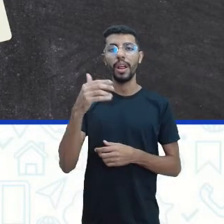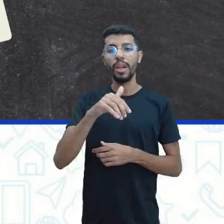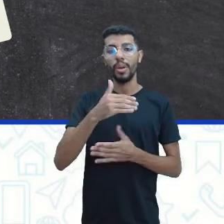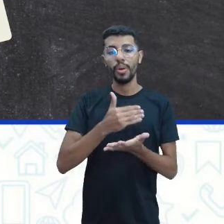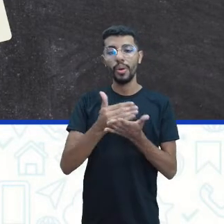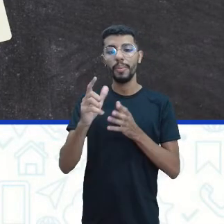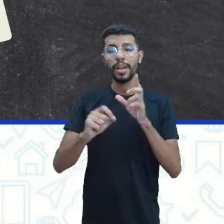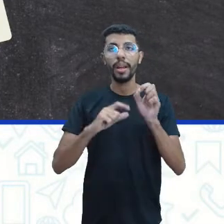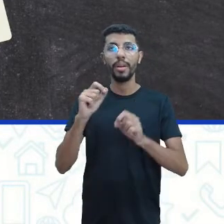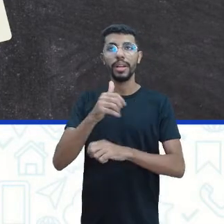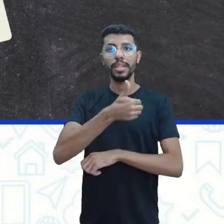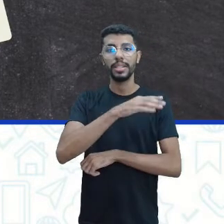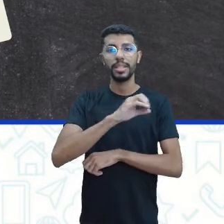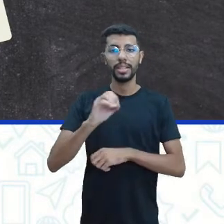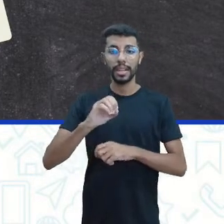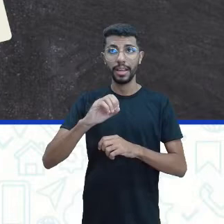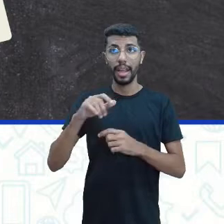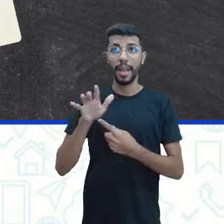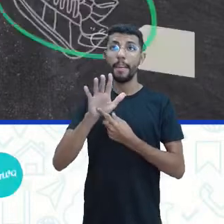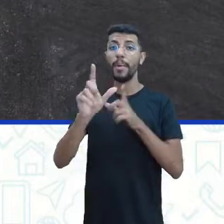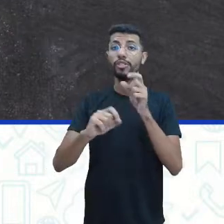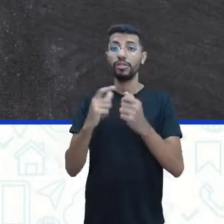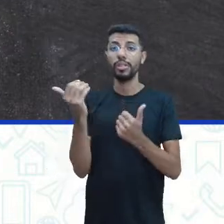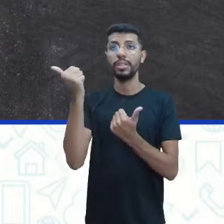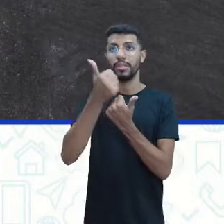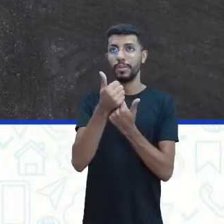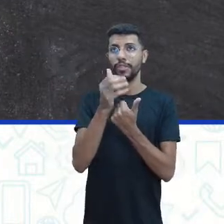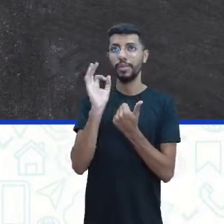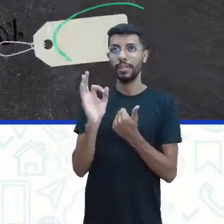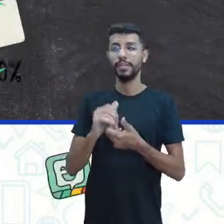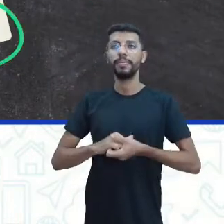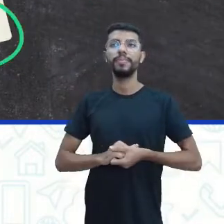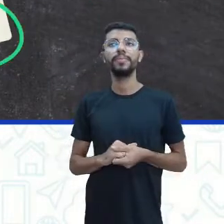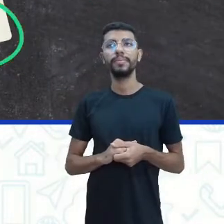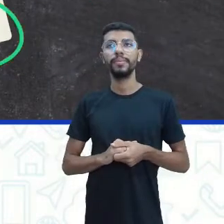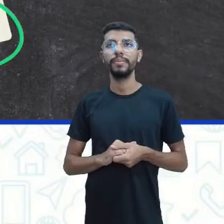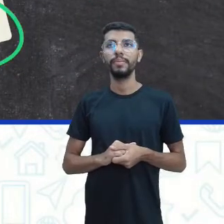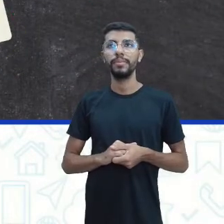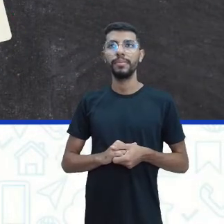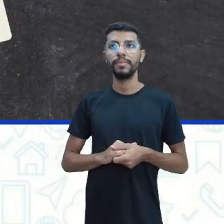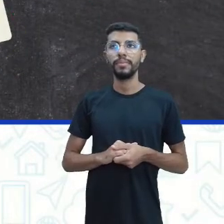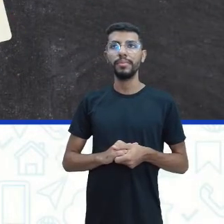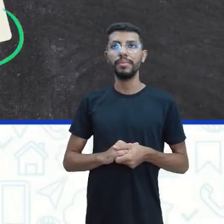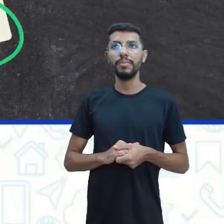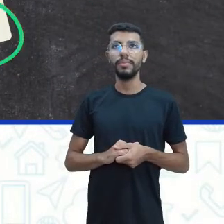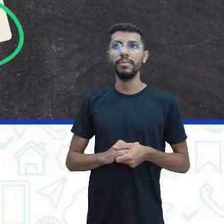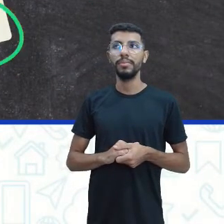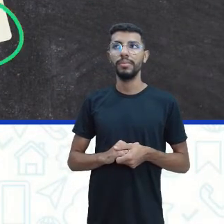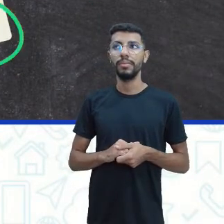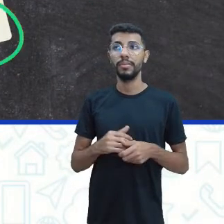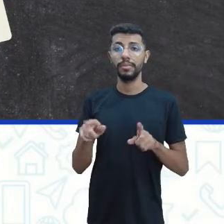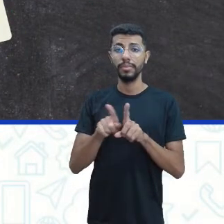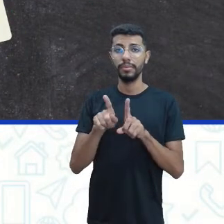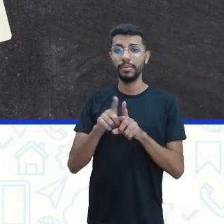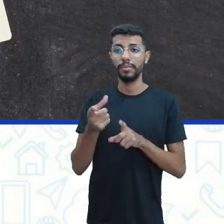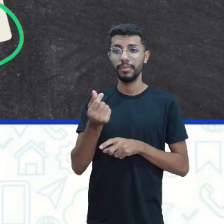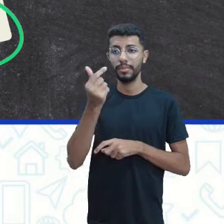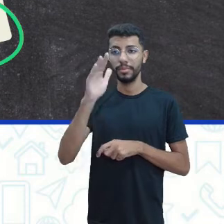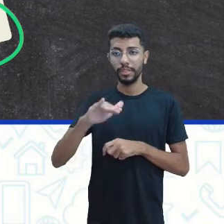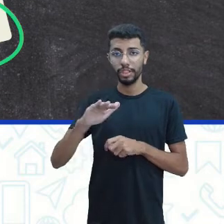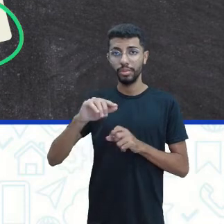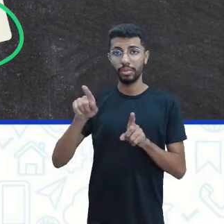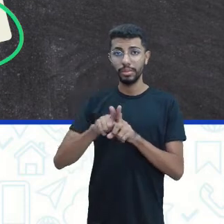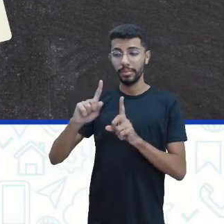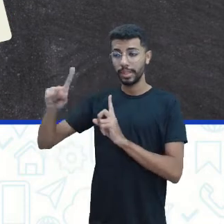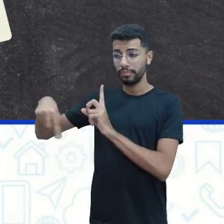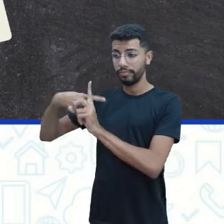está sinalizando para a gente a substituição, né? Vamos lá. O desconto, e o